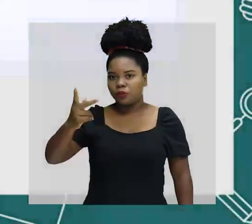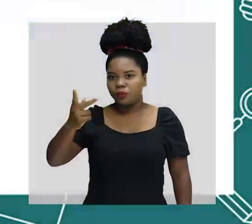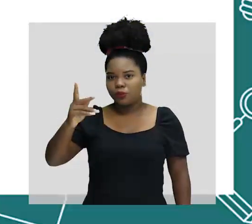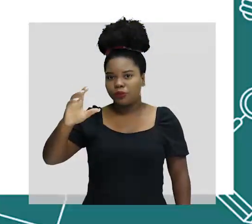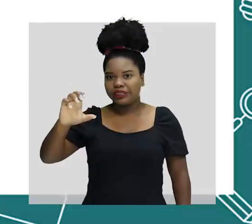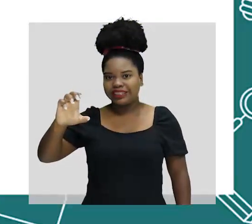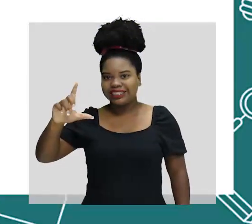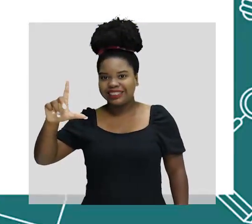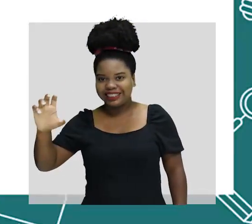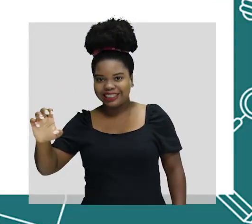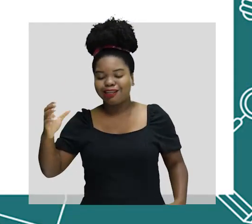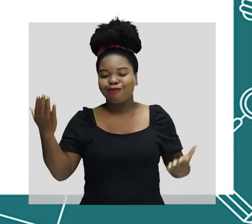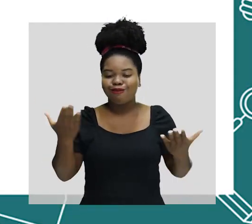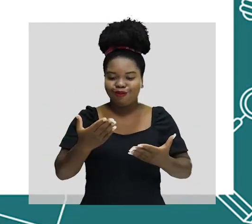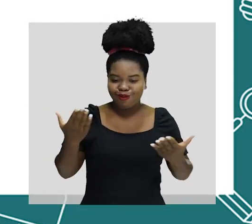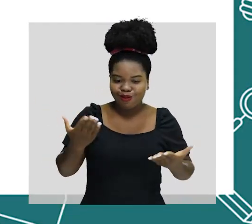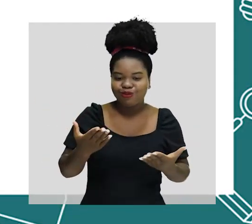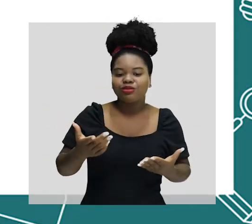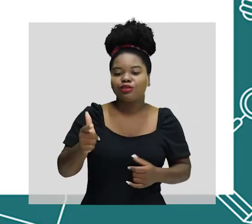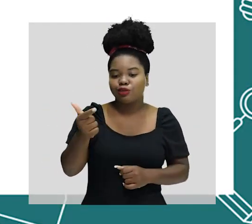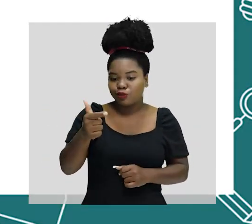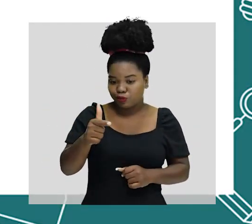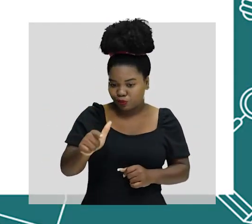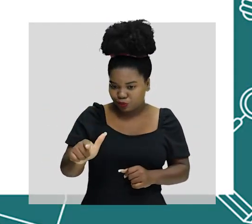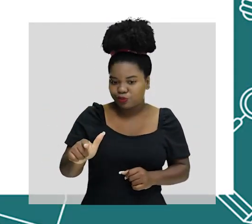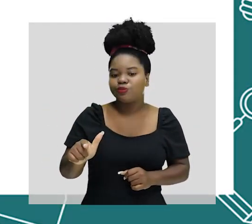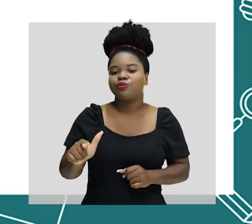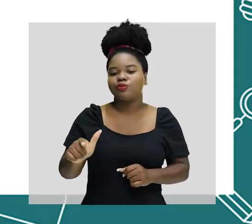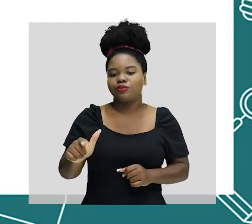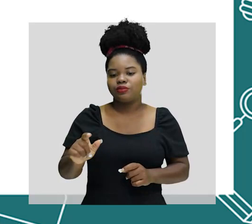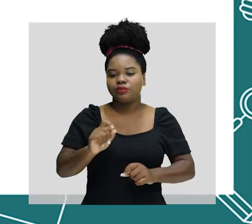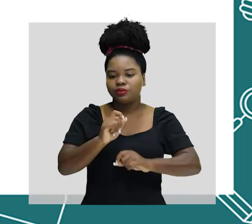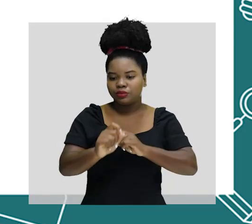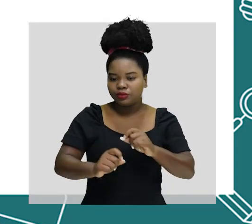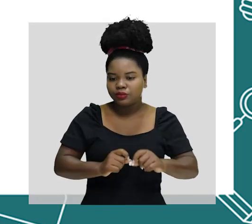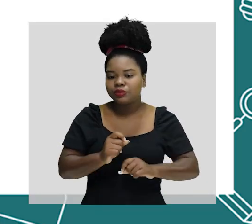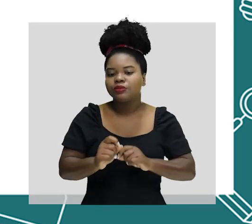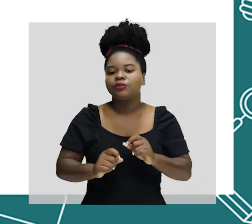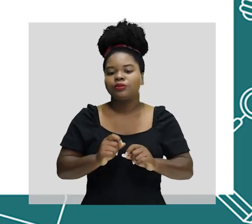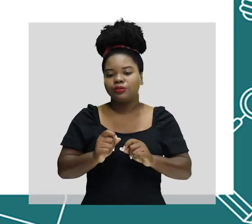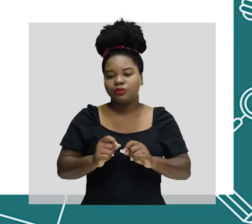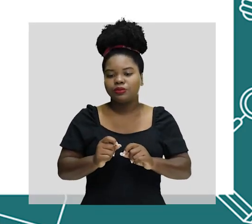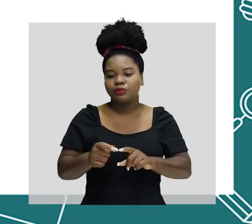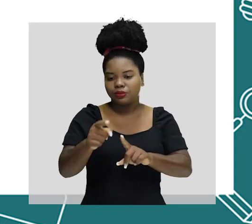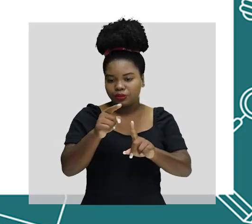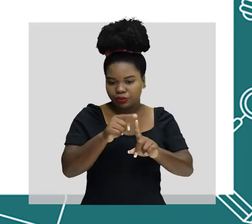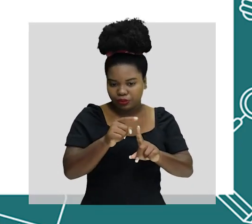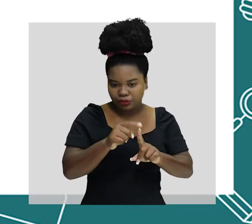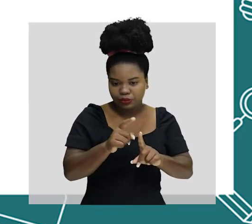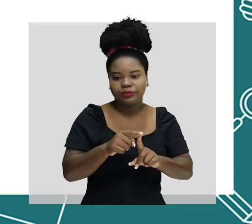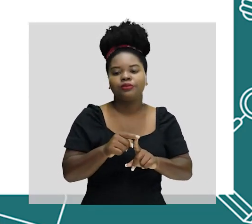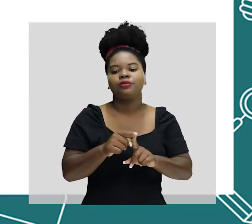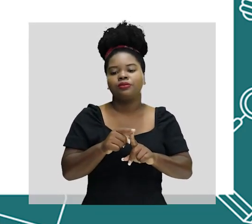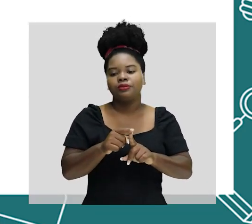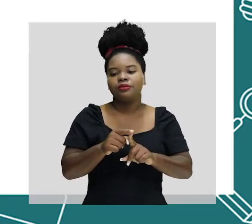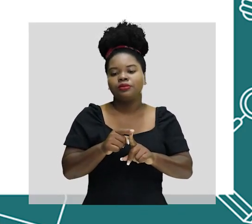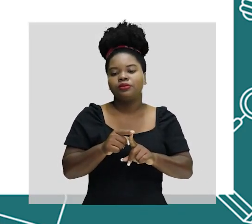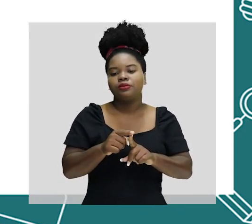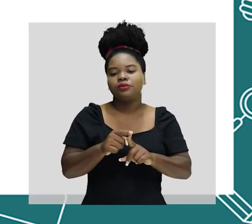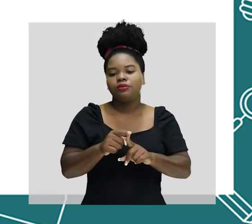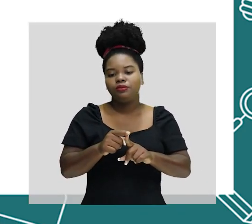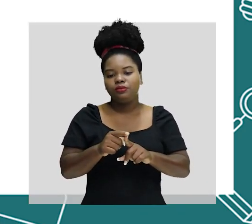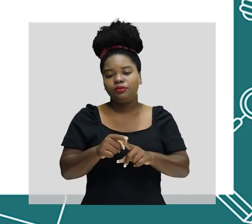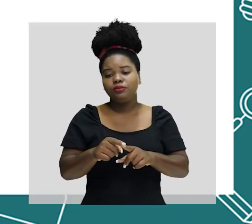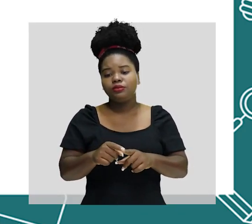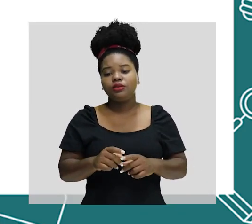nós vamos falar de continuous forms, special cases. Vamos falar de formas contínuas, considerando alguns